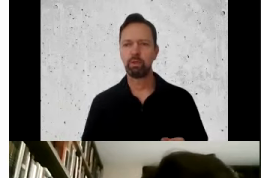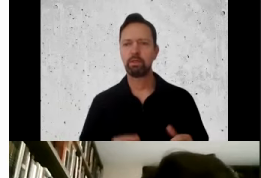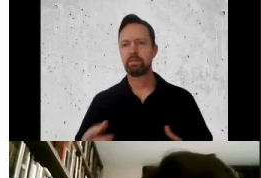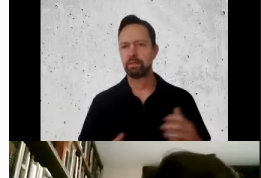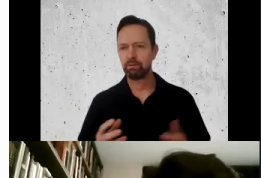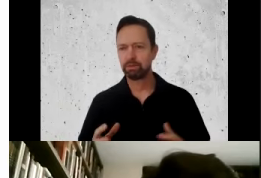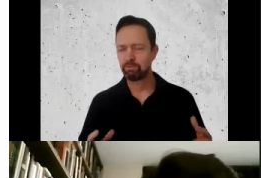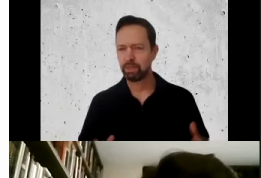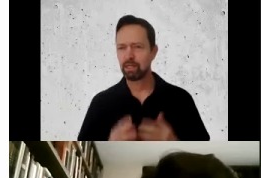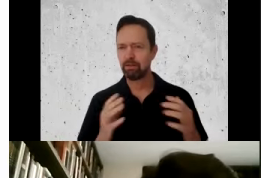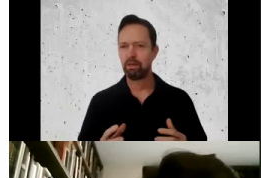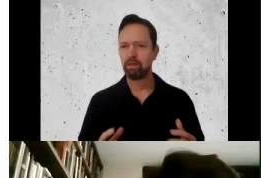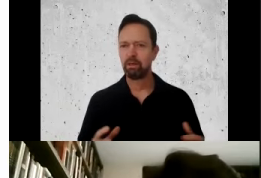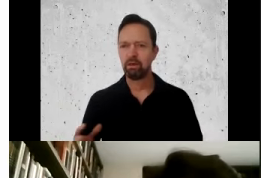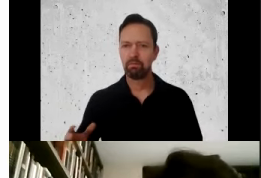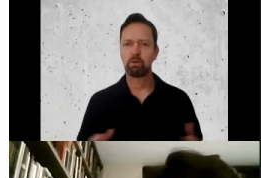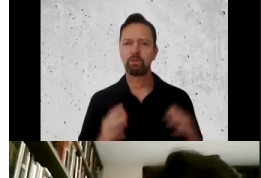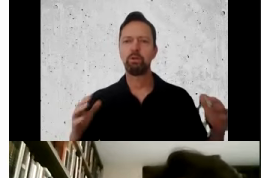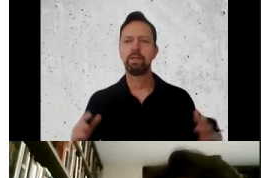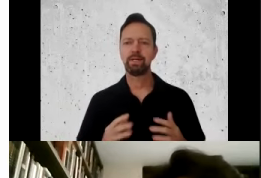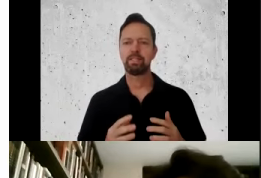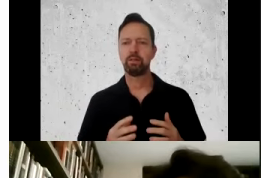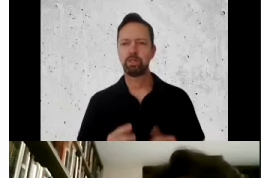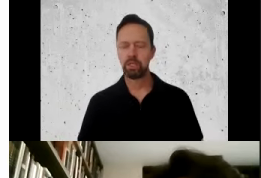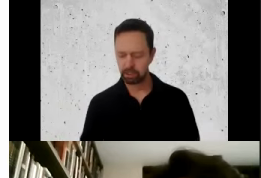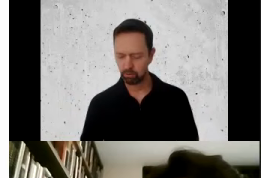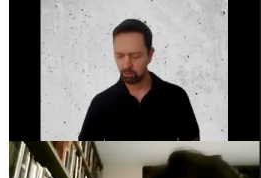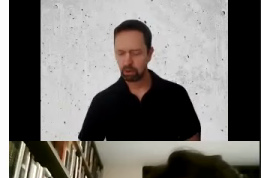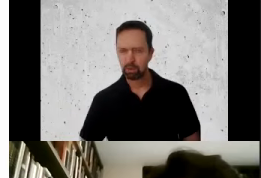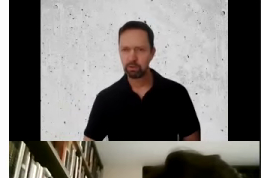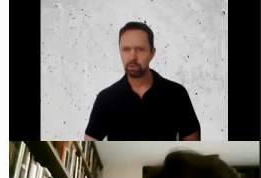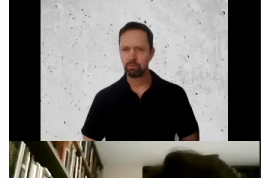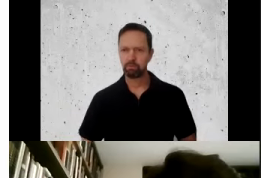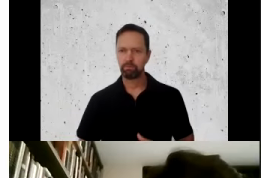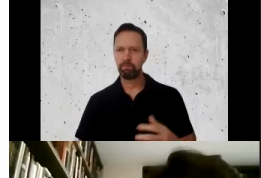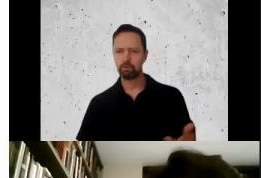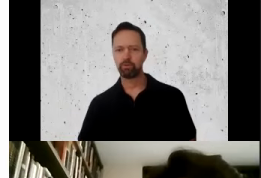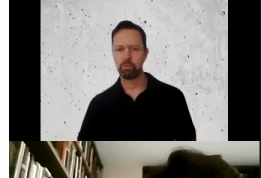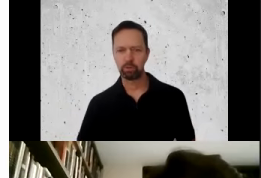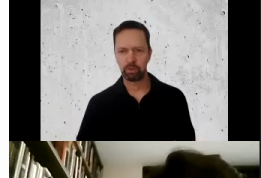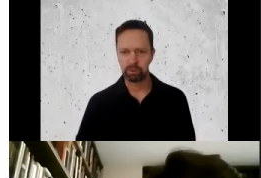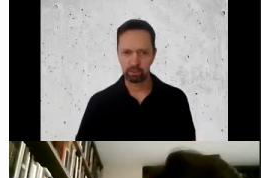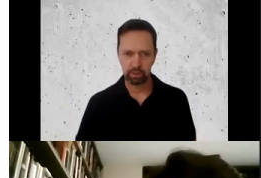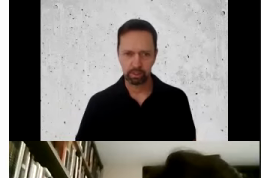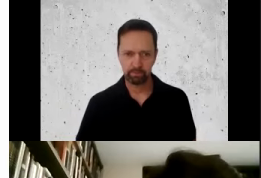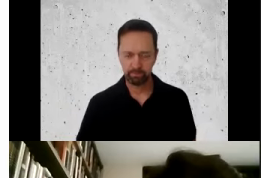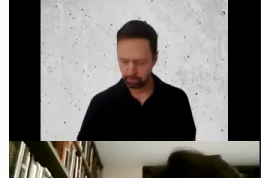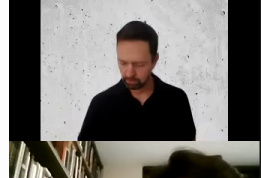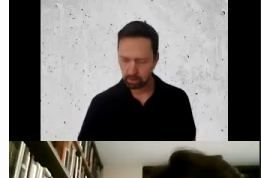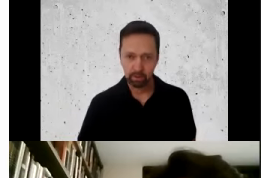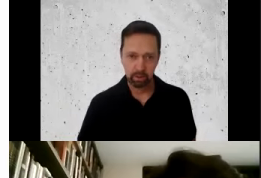do que outras, então se esperaria ver uma consolidação na direção de menos formas